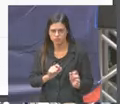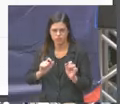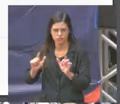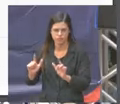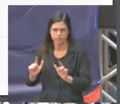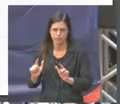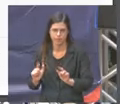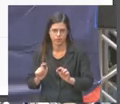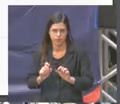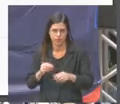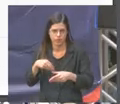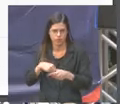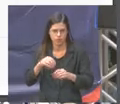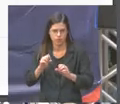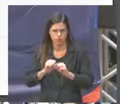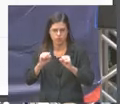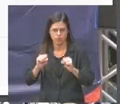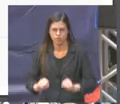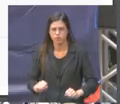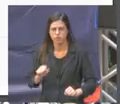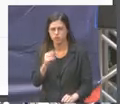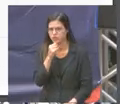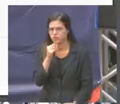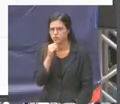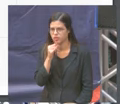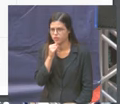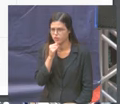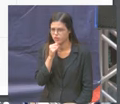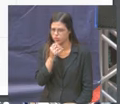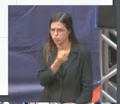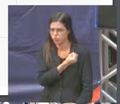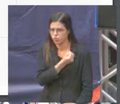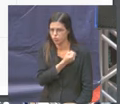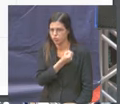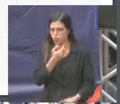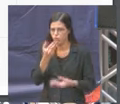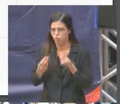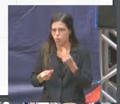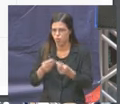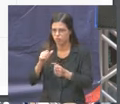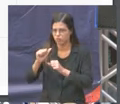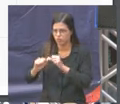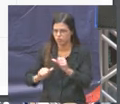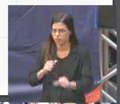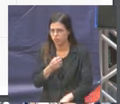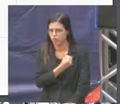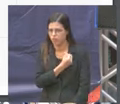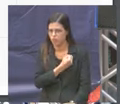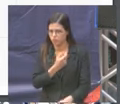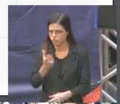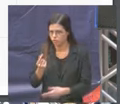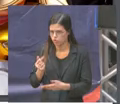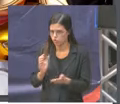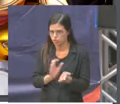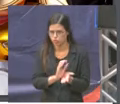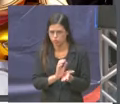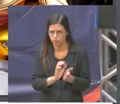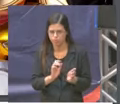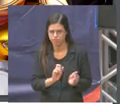Dentro do mesmo sistema, aqui é um pouco de exemplos de pontuação, de como você transforma os seus pontos em dinheiro.